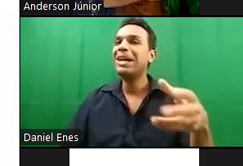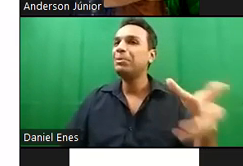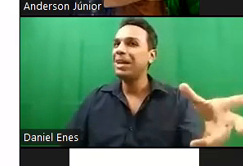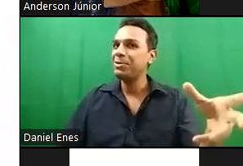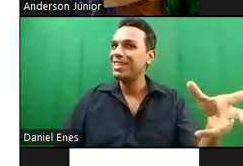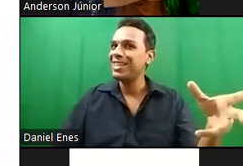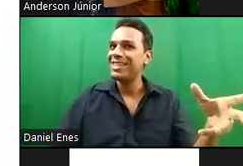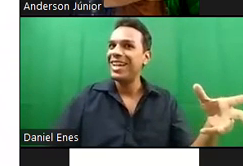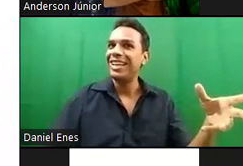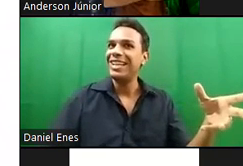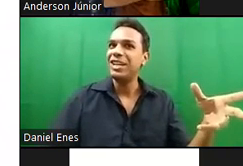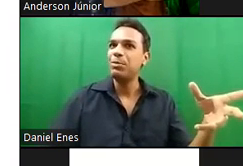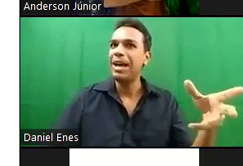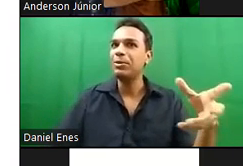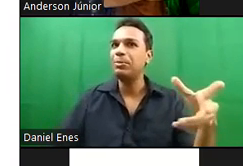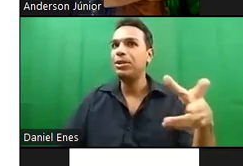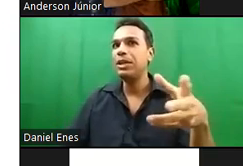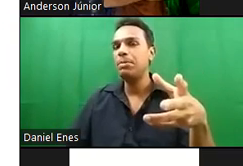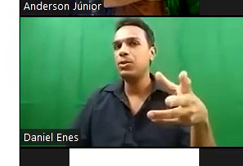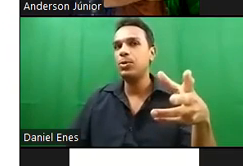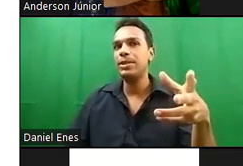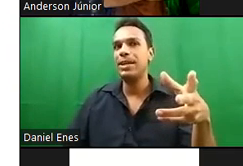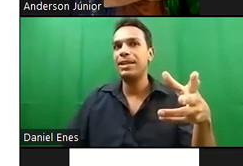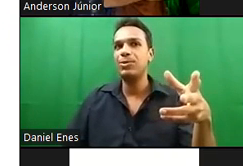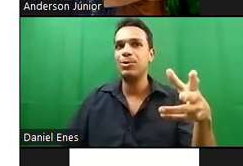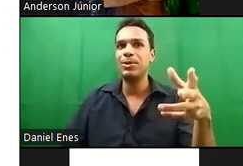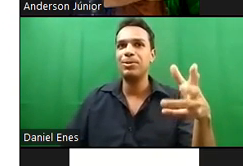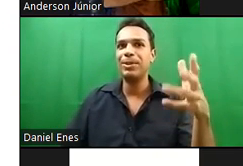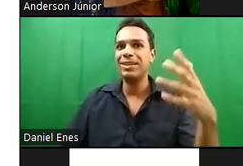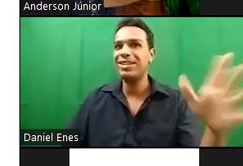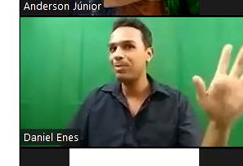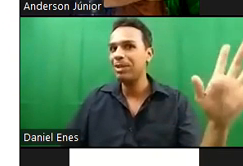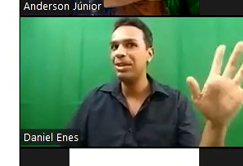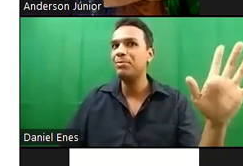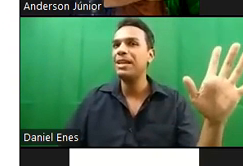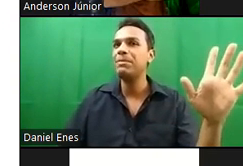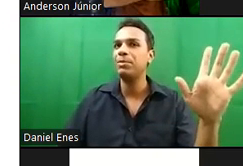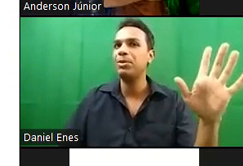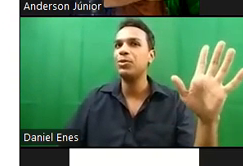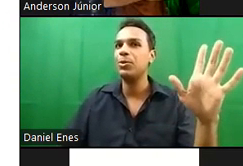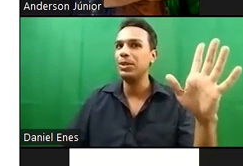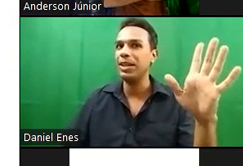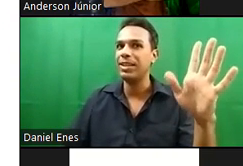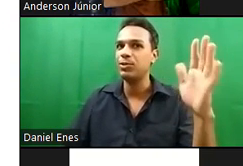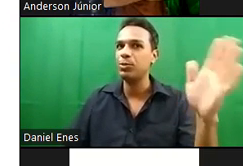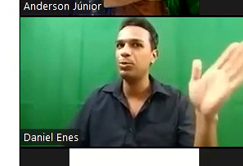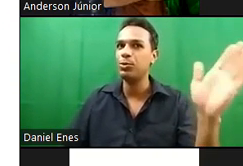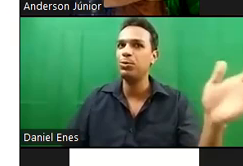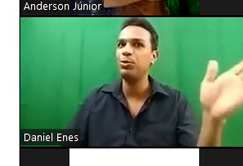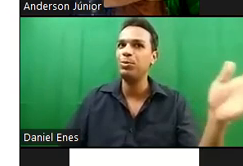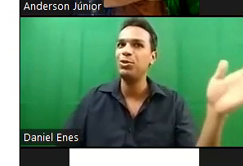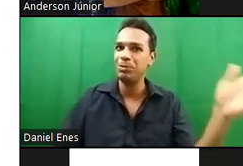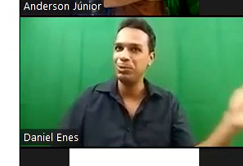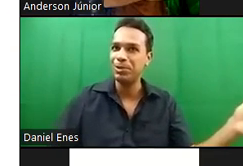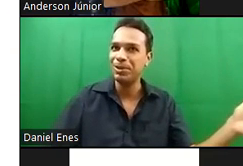pegar no pé de vocês, né, nesse aspecto, porque as pessoas elas usam esses 4 termos aí, pelo menos que eu coloquei, né, surdo, surdo